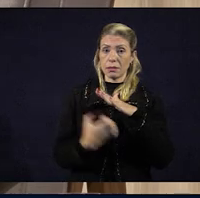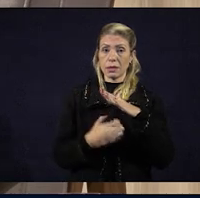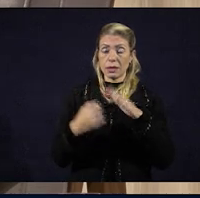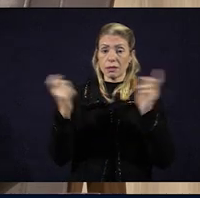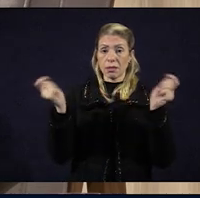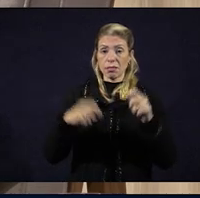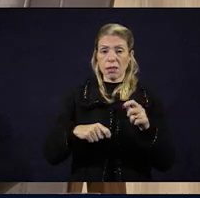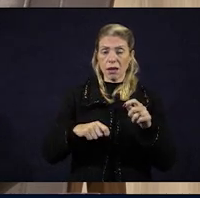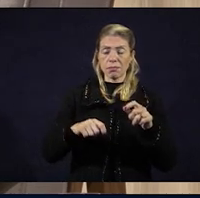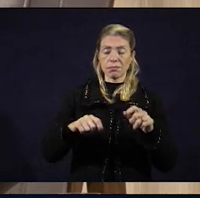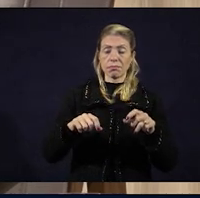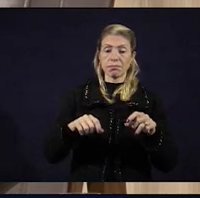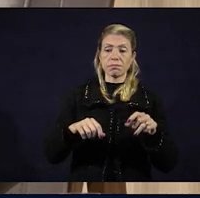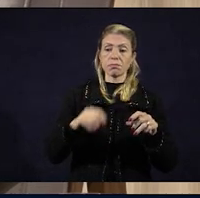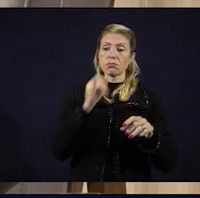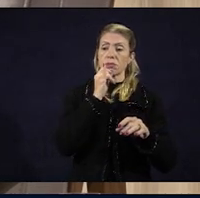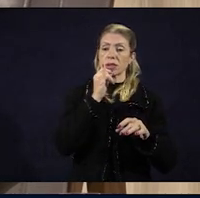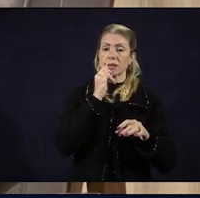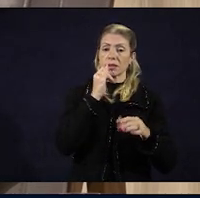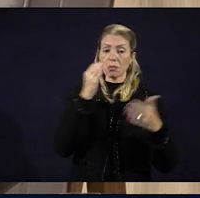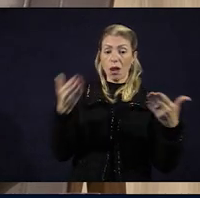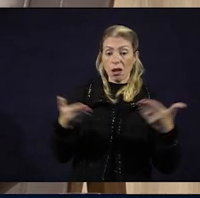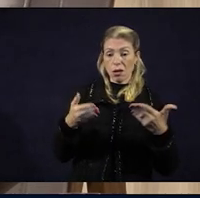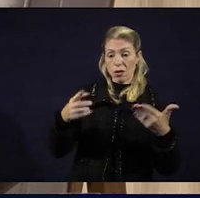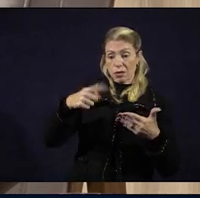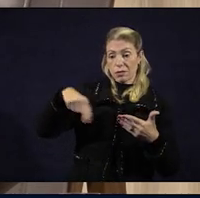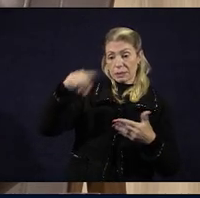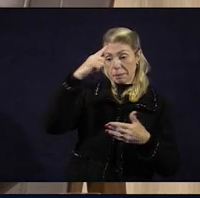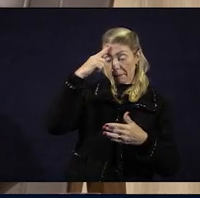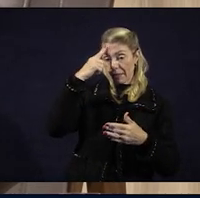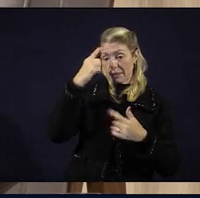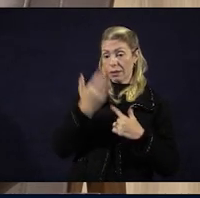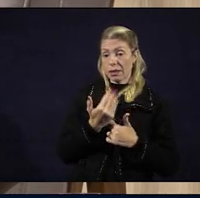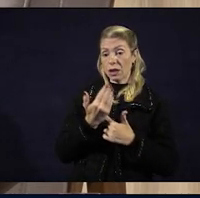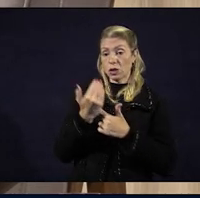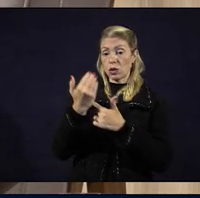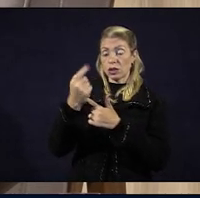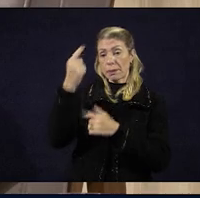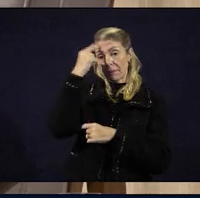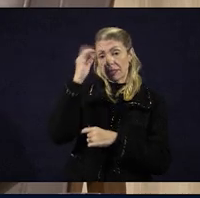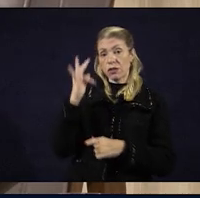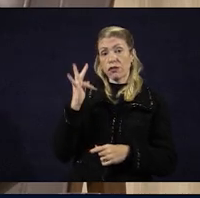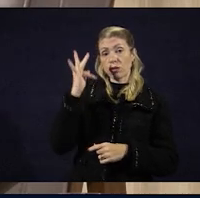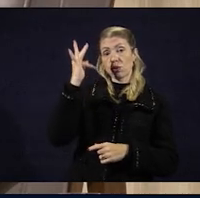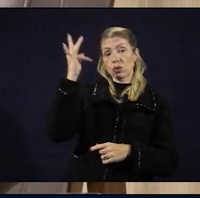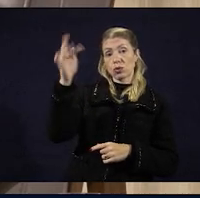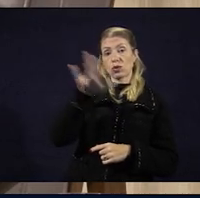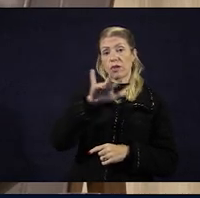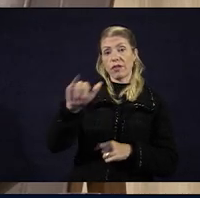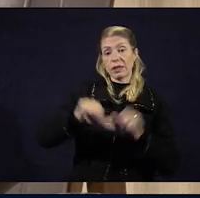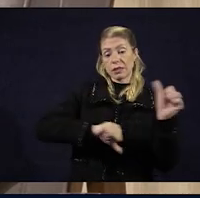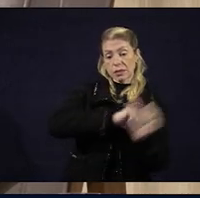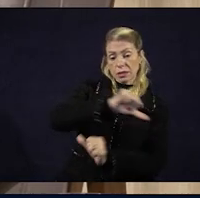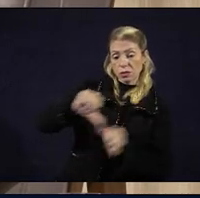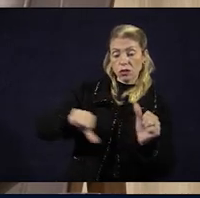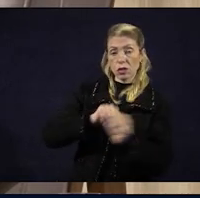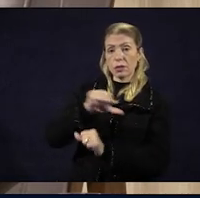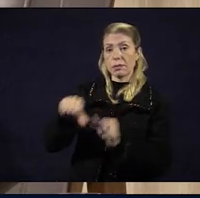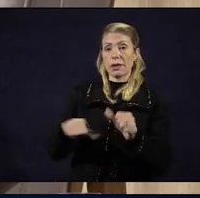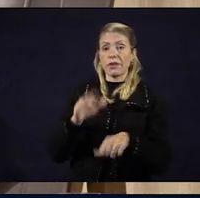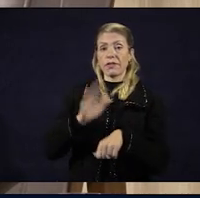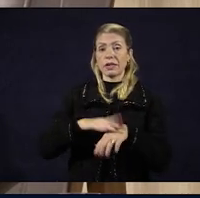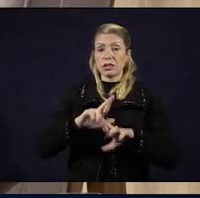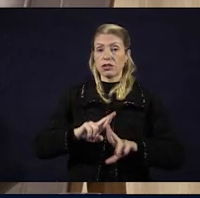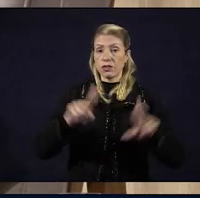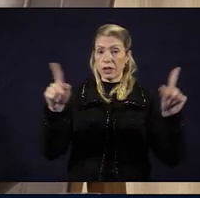disruptivas quais tecnologias vocês estão apostando agora né investindo agora para que no futuro elas sejam transformacionais ou possam